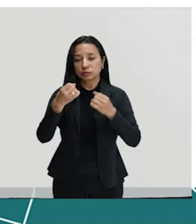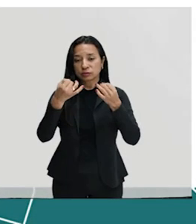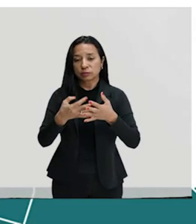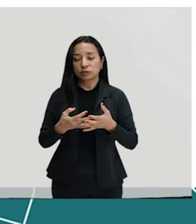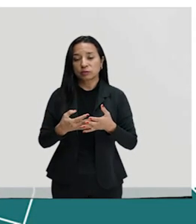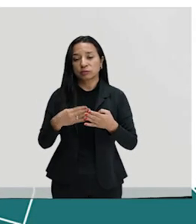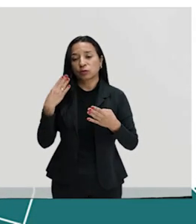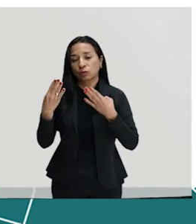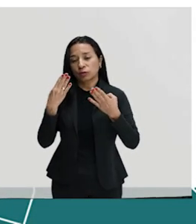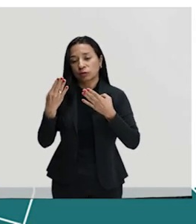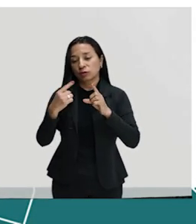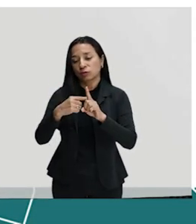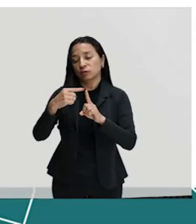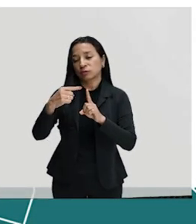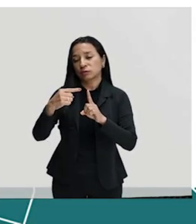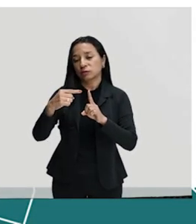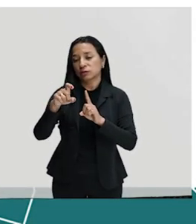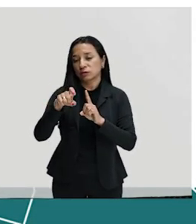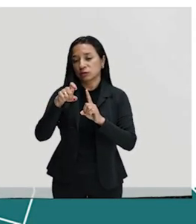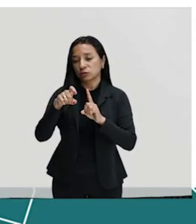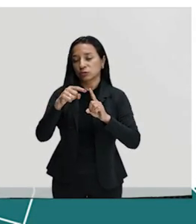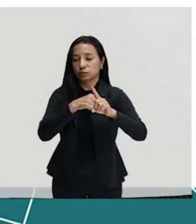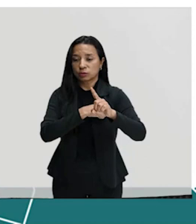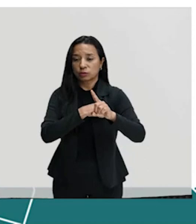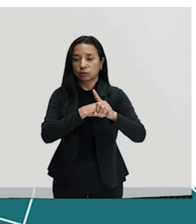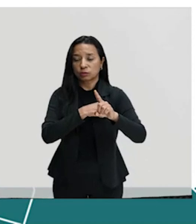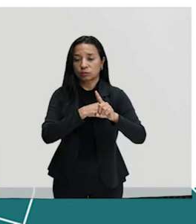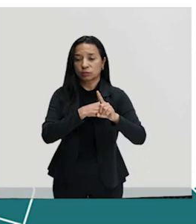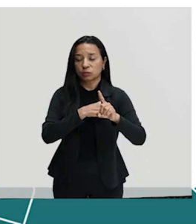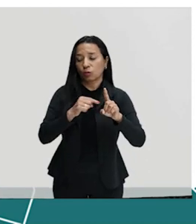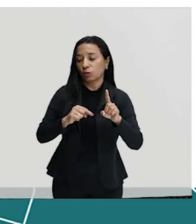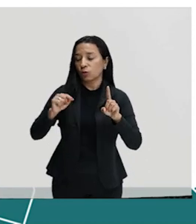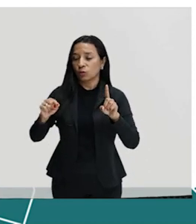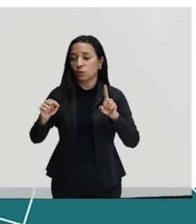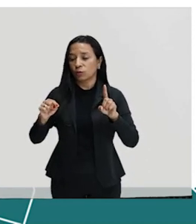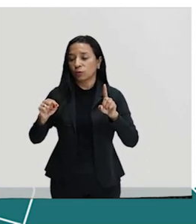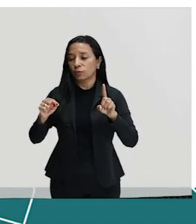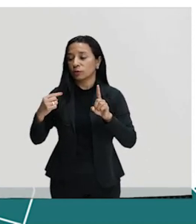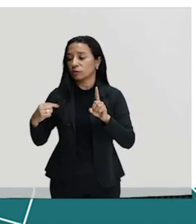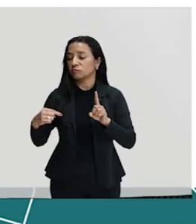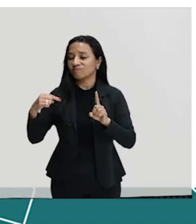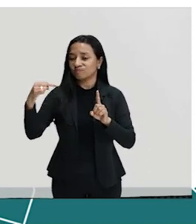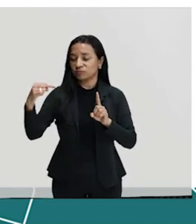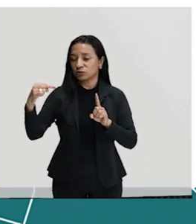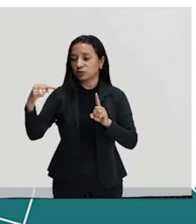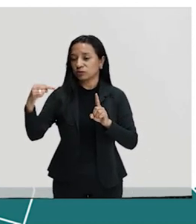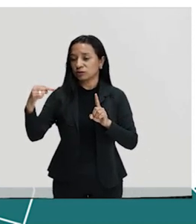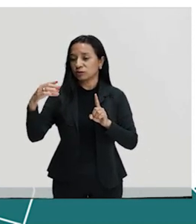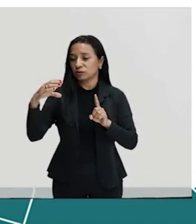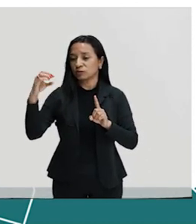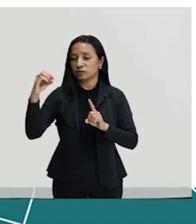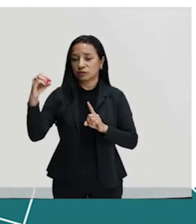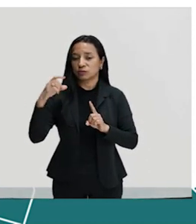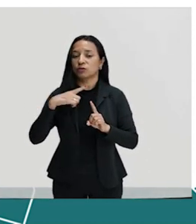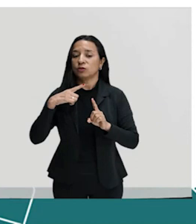comparando-se a escala X de um termômetro com a escala celus obtém-se o